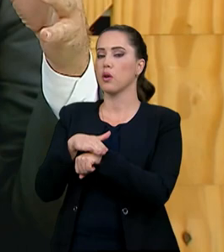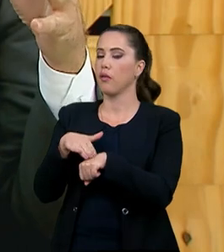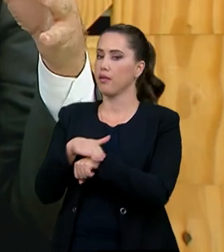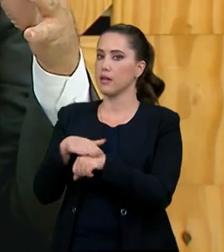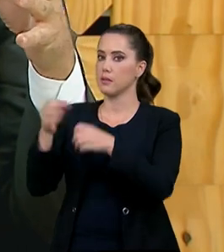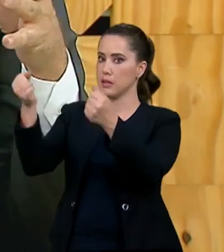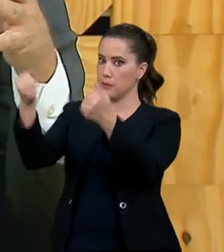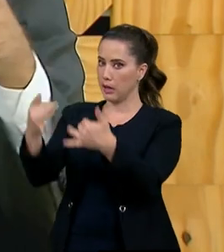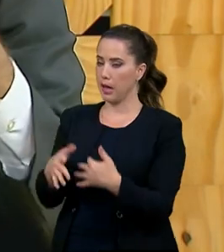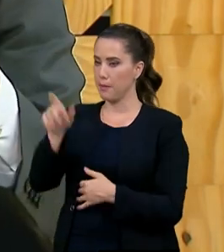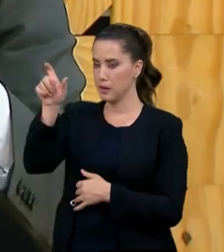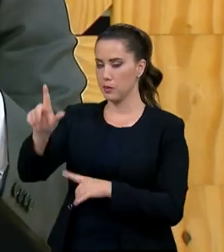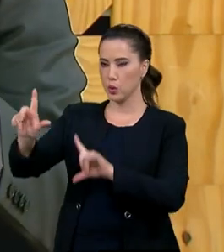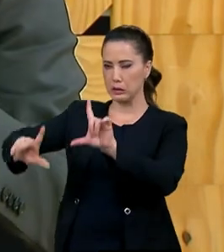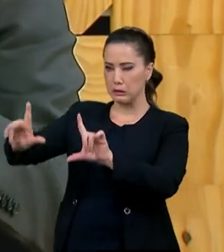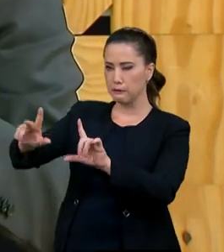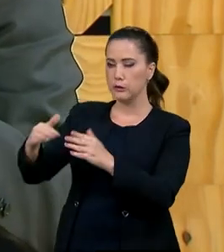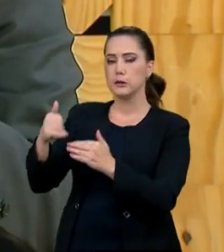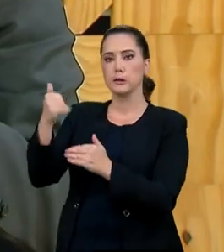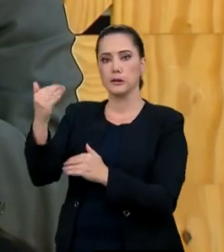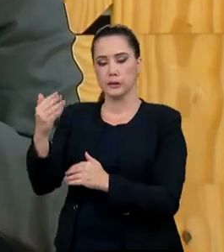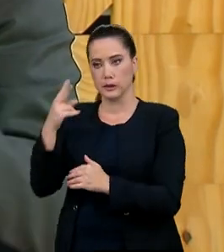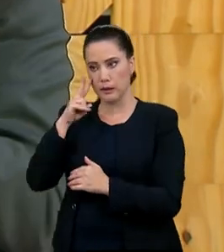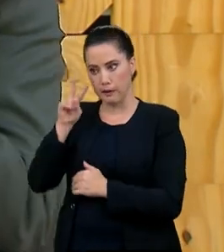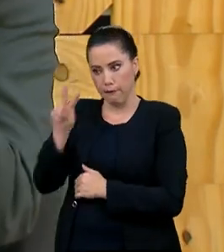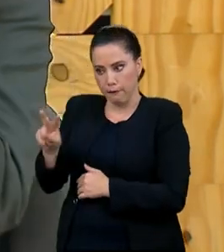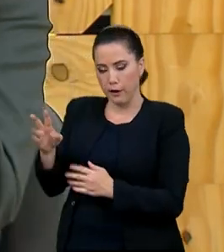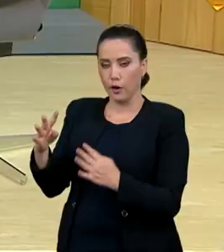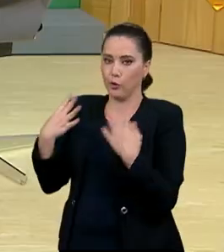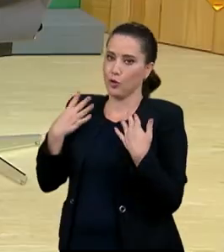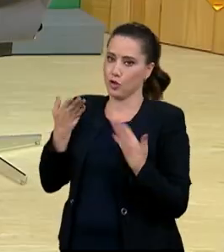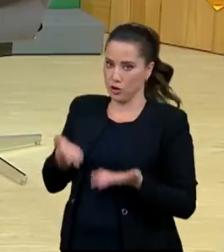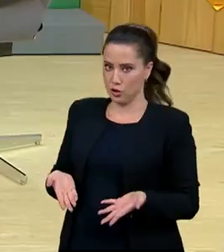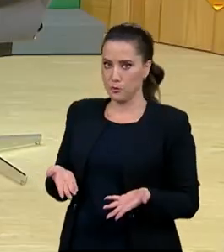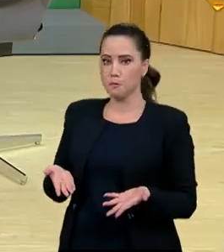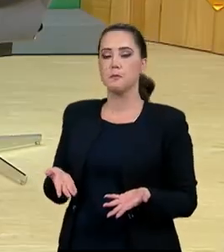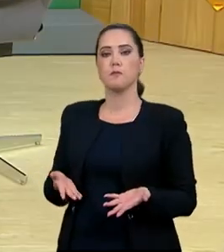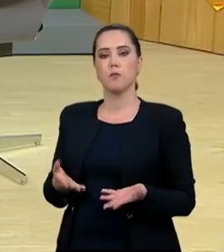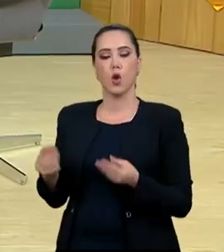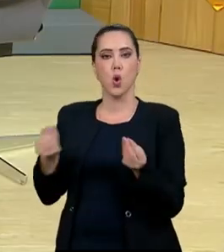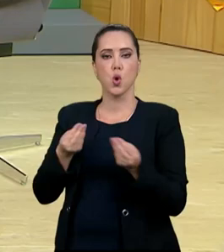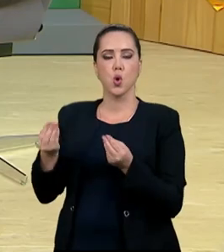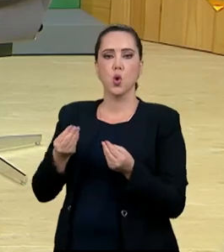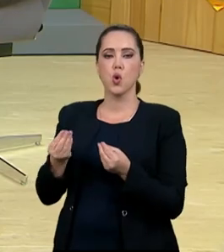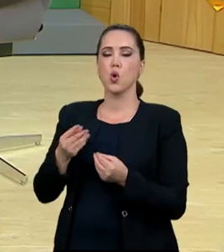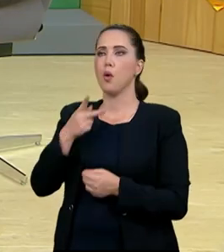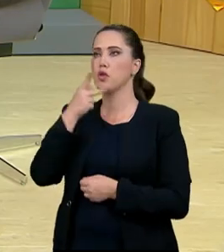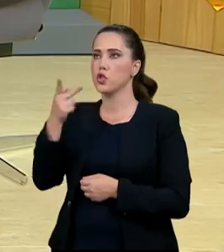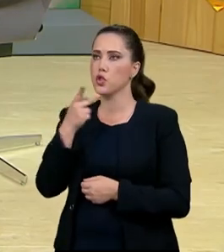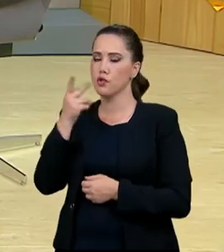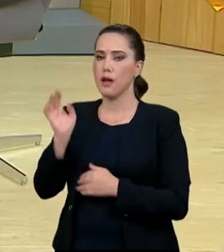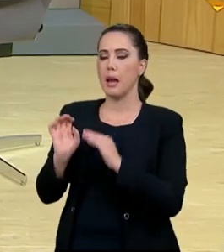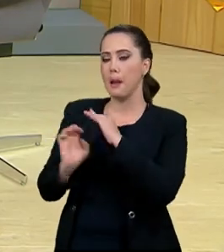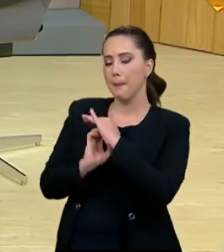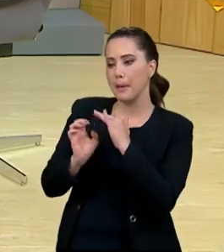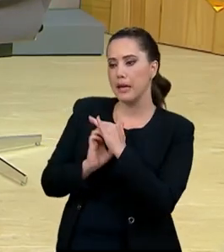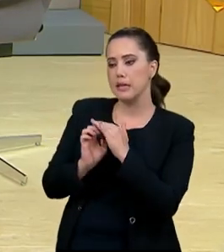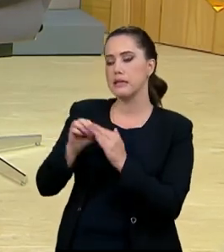os telespectadores, para quem nos assistem, como que é essa definição de microempreendedores